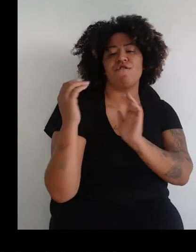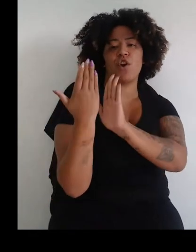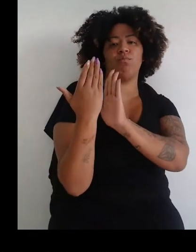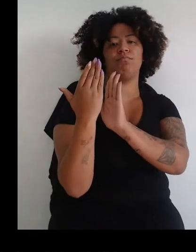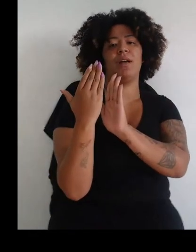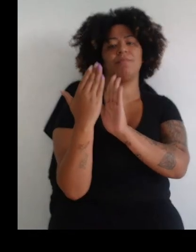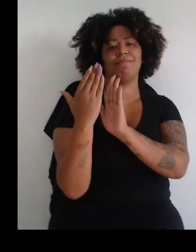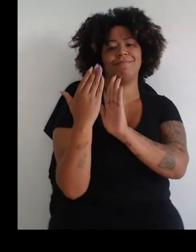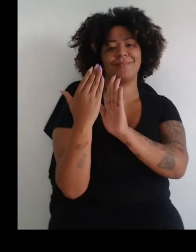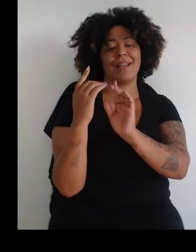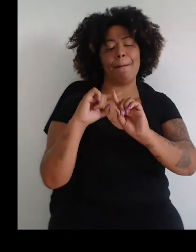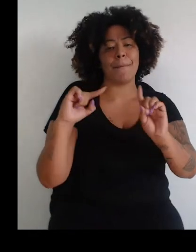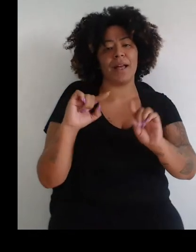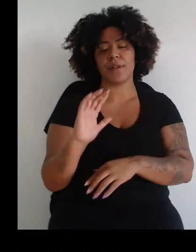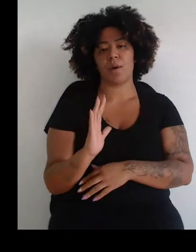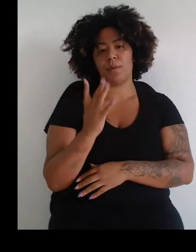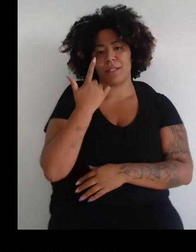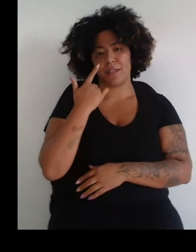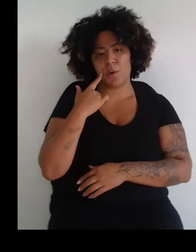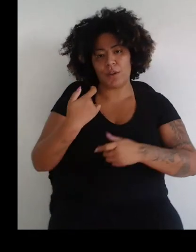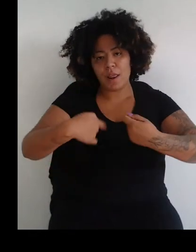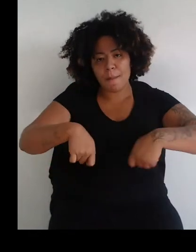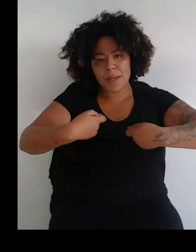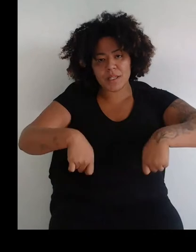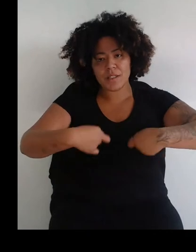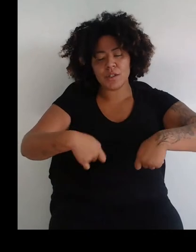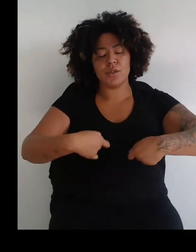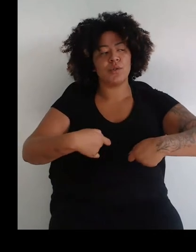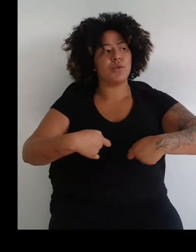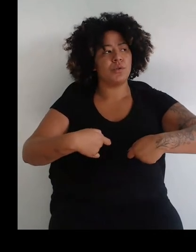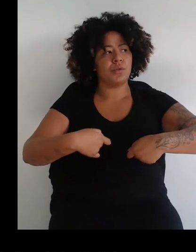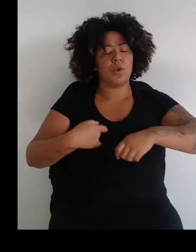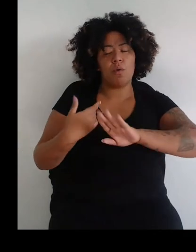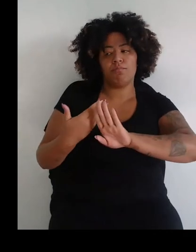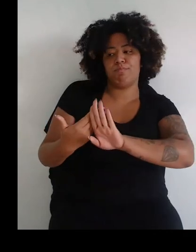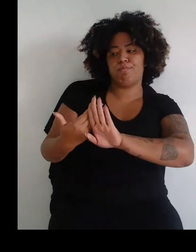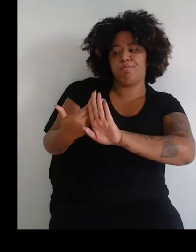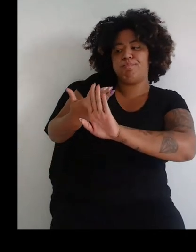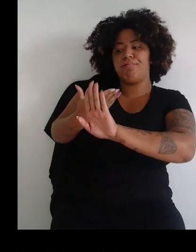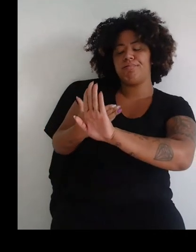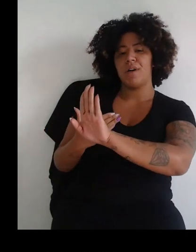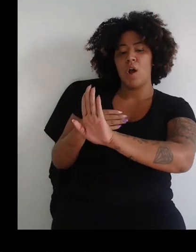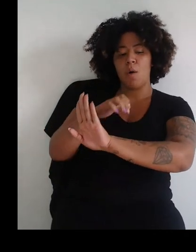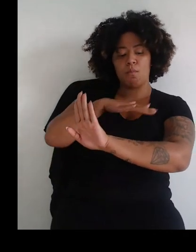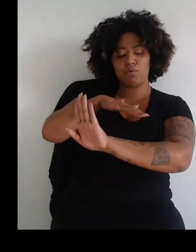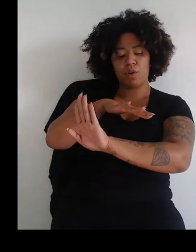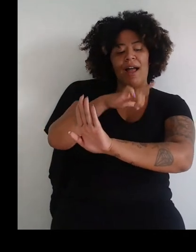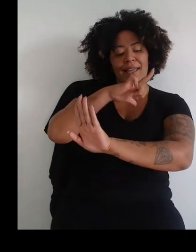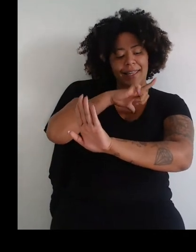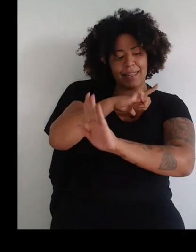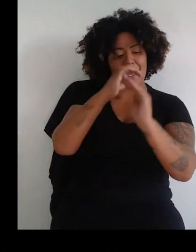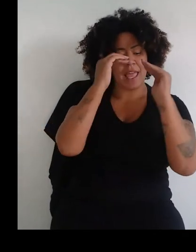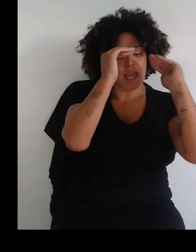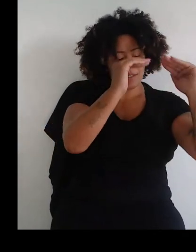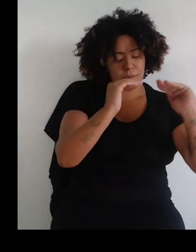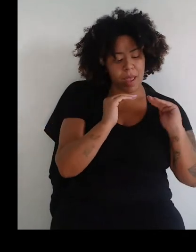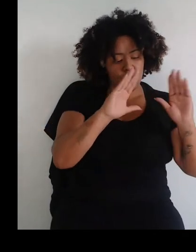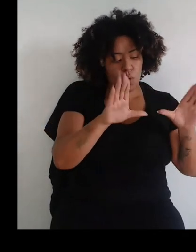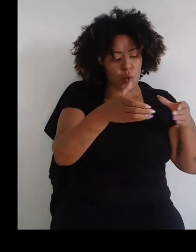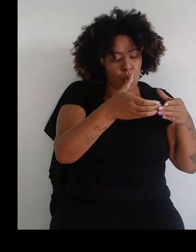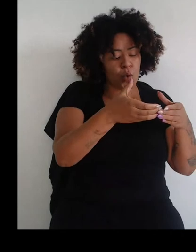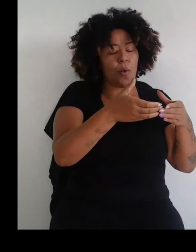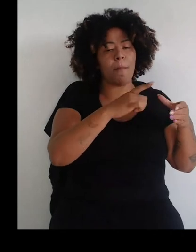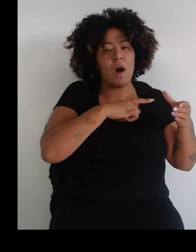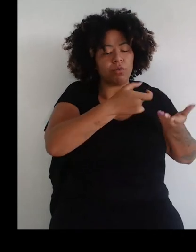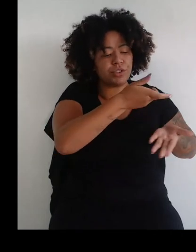se desviou do Meio Boêmio de Soho para os ambientes mais respeitáveis da galeria Hannover ou de meio fé